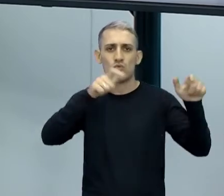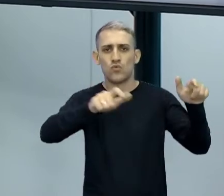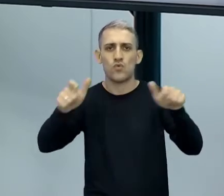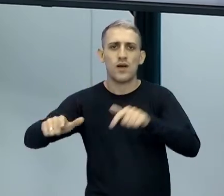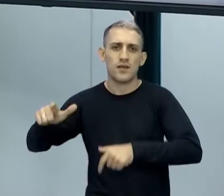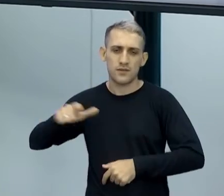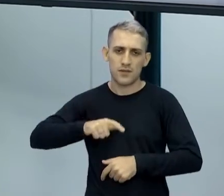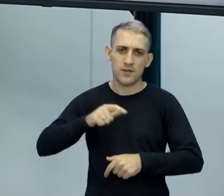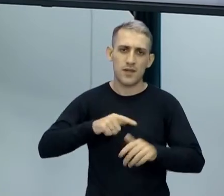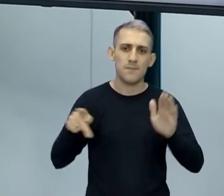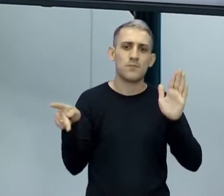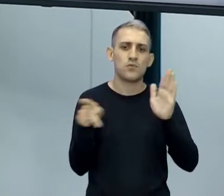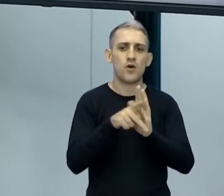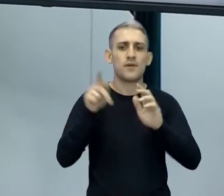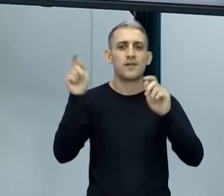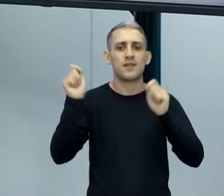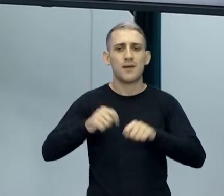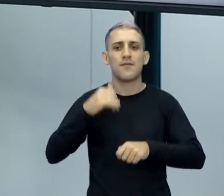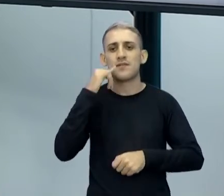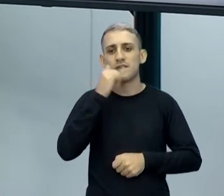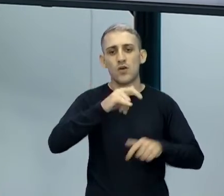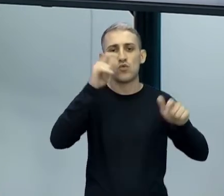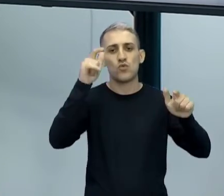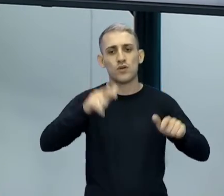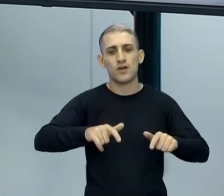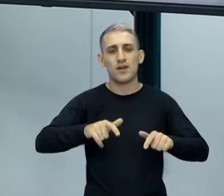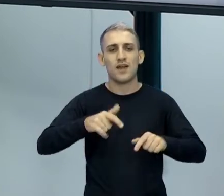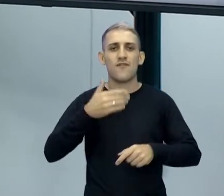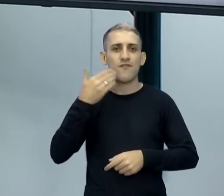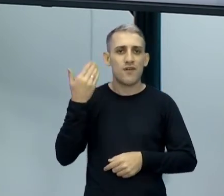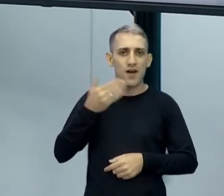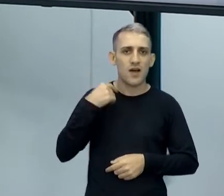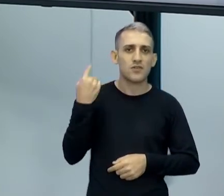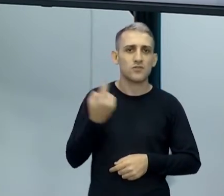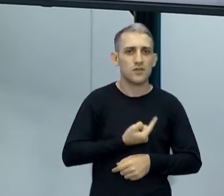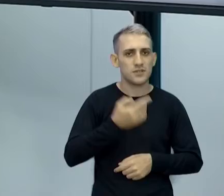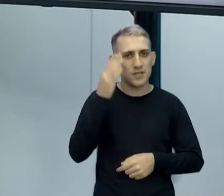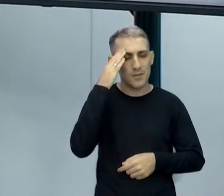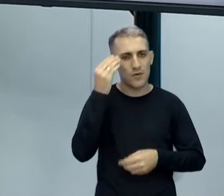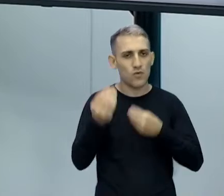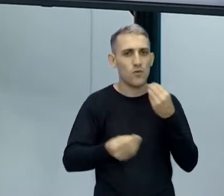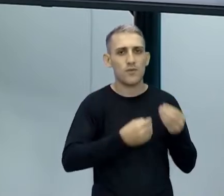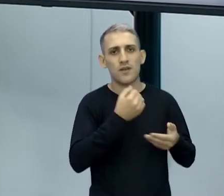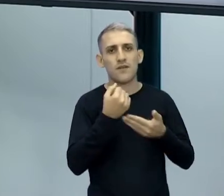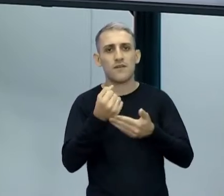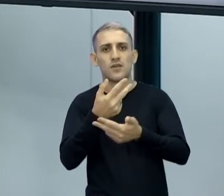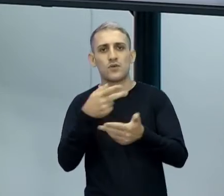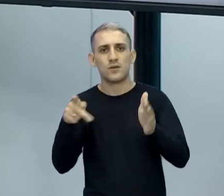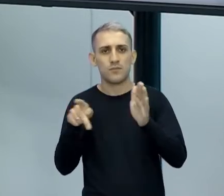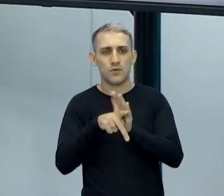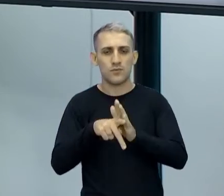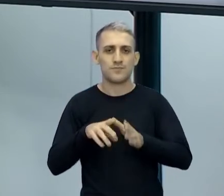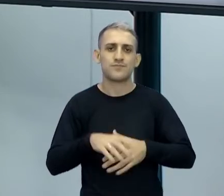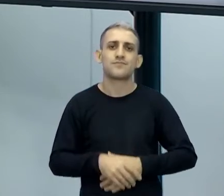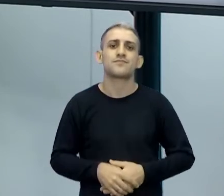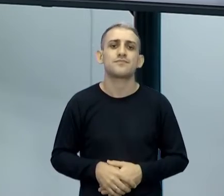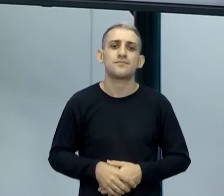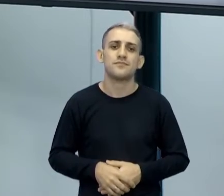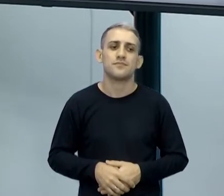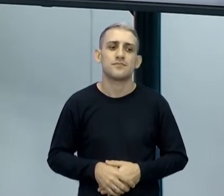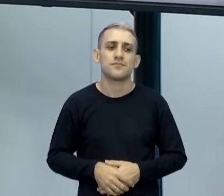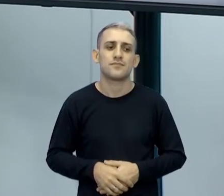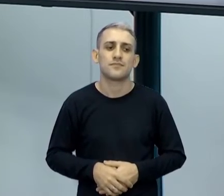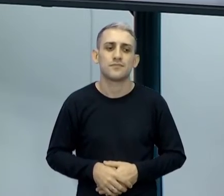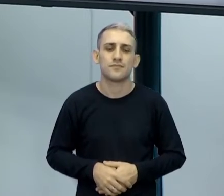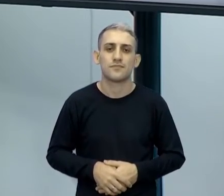brasileiro possui para indicar qual é a localidade. Isso facilita a distribuição de correspondências e mercadorias, tá? De entregas